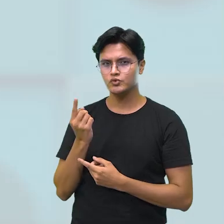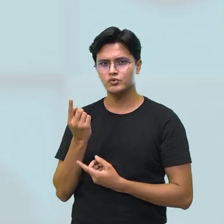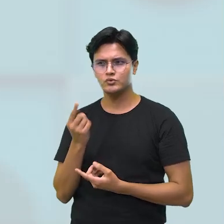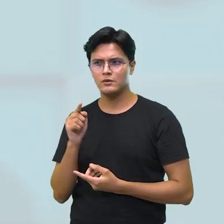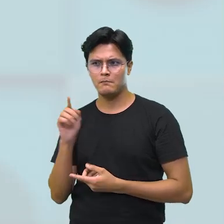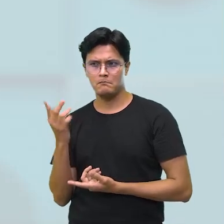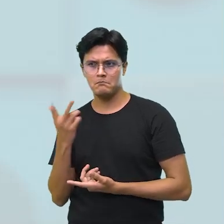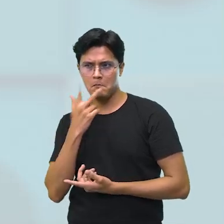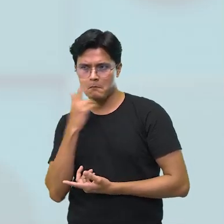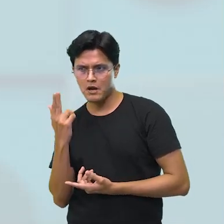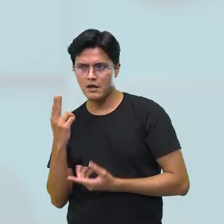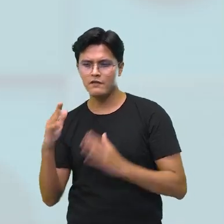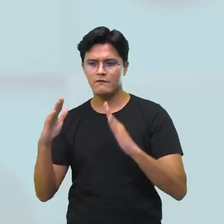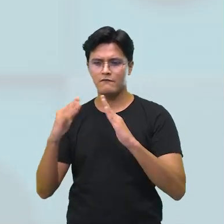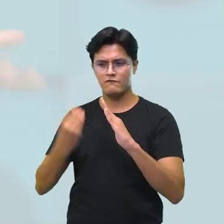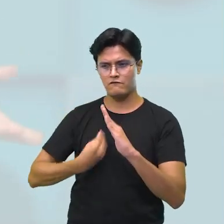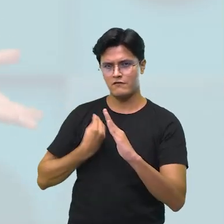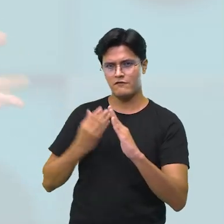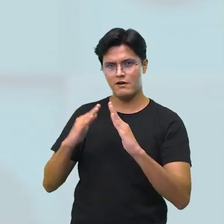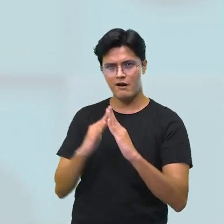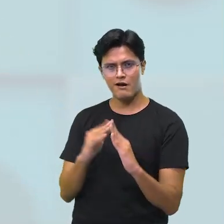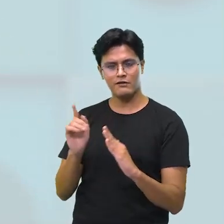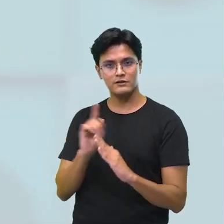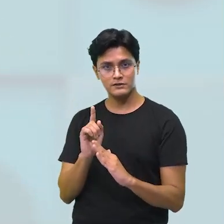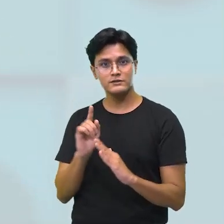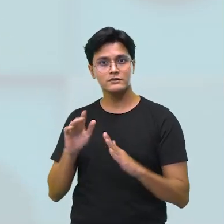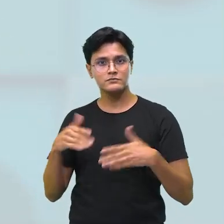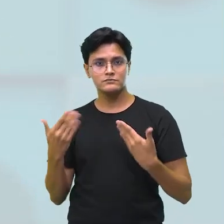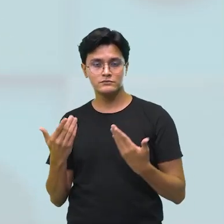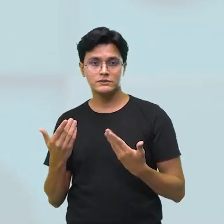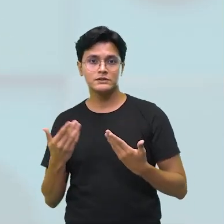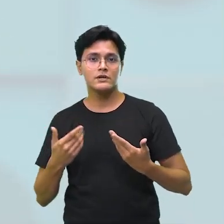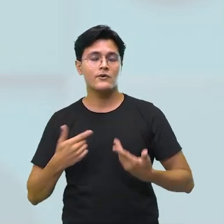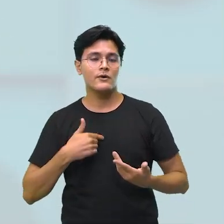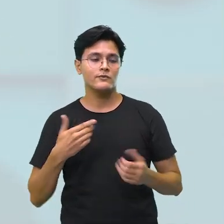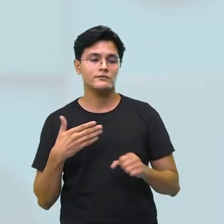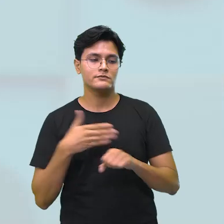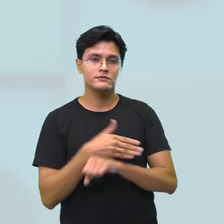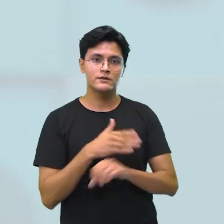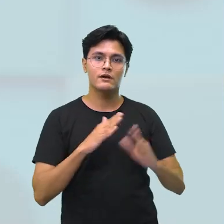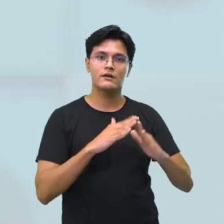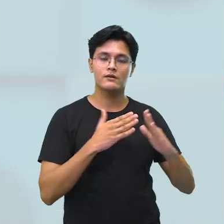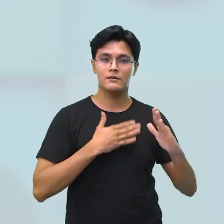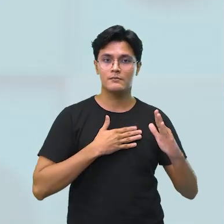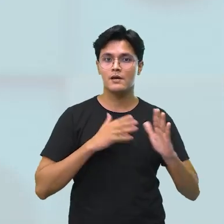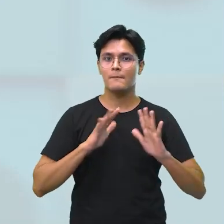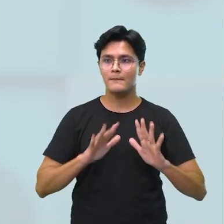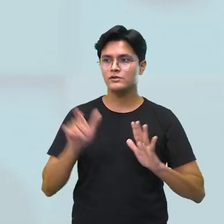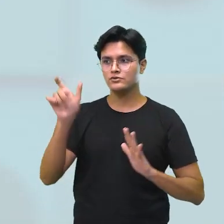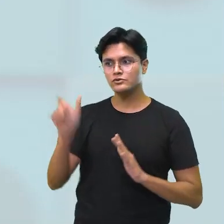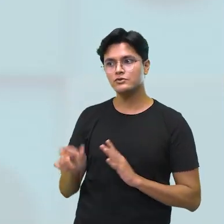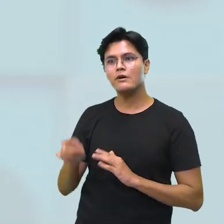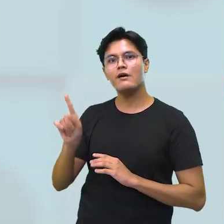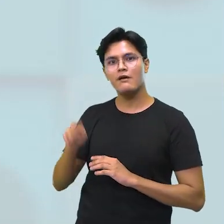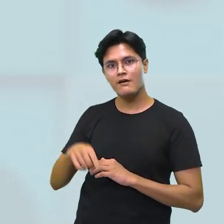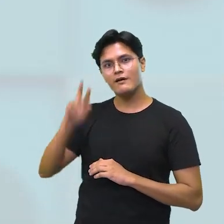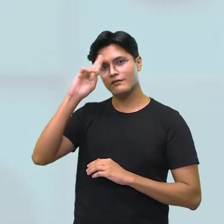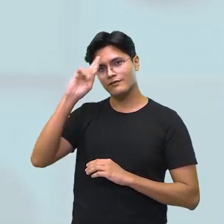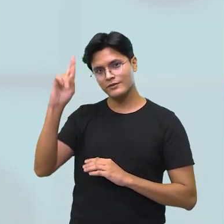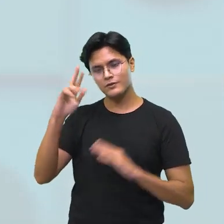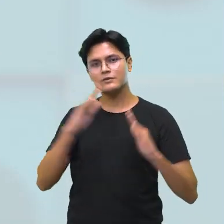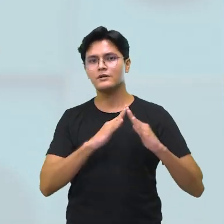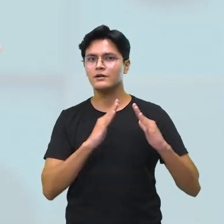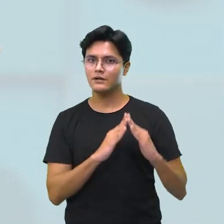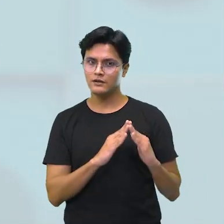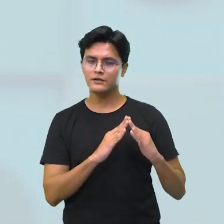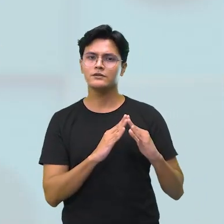parecia assim que também estava invadindo, porque a casa não era minha, eu entrei. Mas na verdade era o dono da casa. A gente jurava que